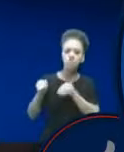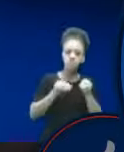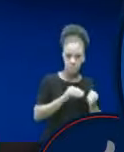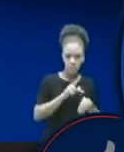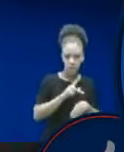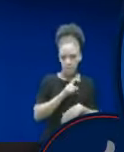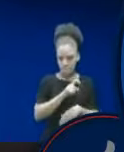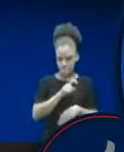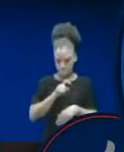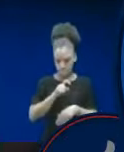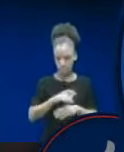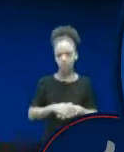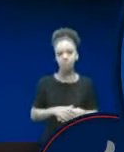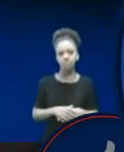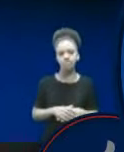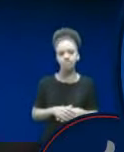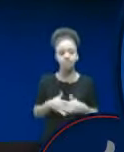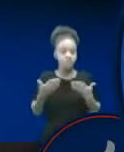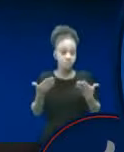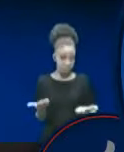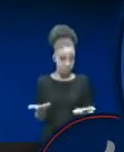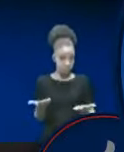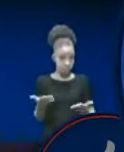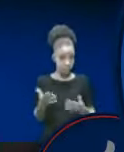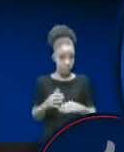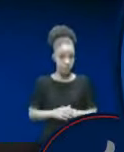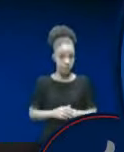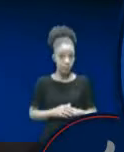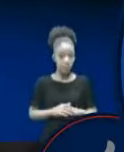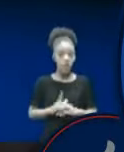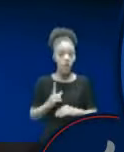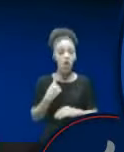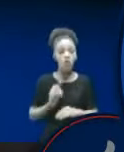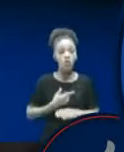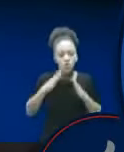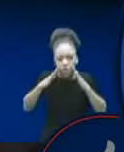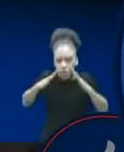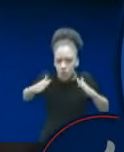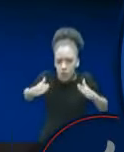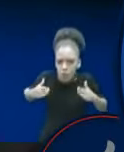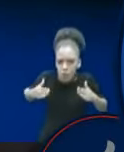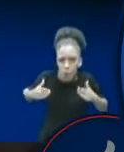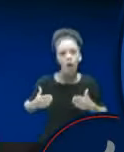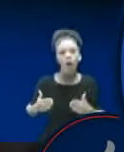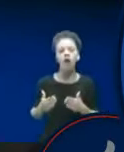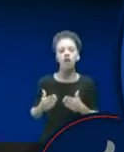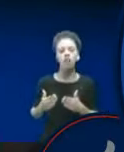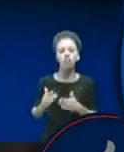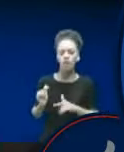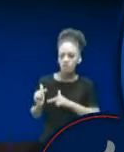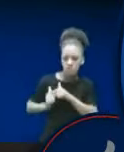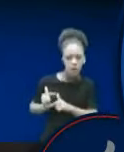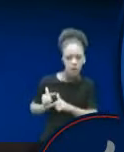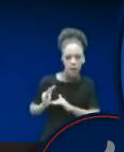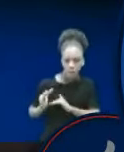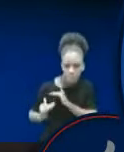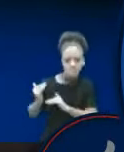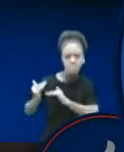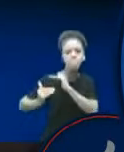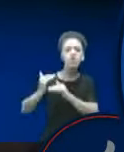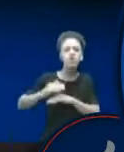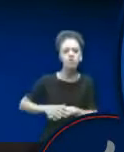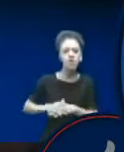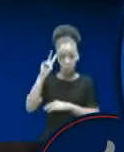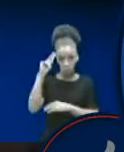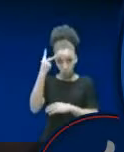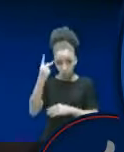Pix. Então, Eu também, João. Estamos totalmente focados aqui em aumentar o LTV da